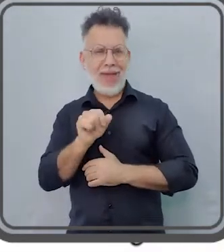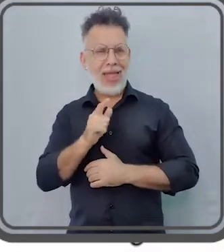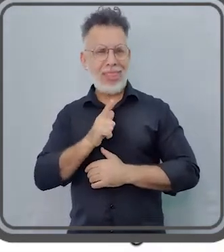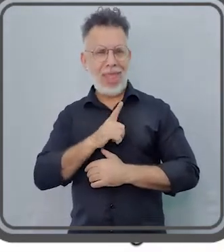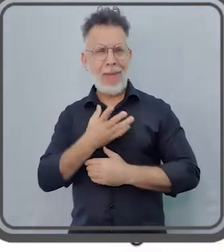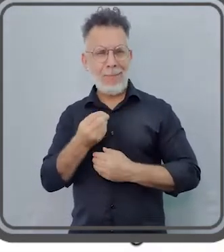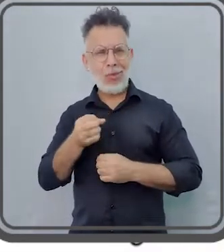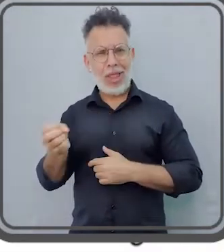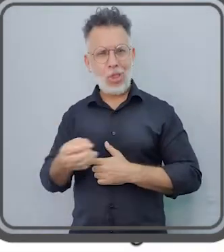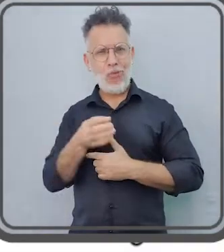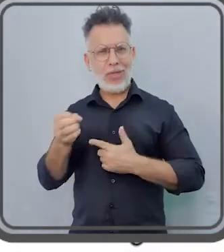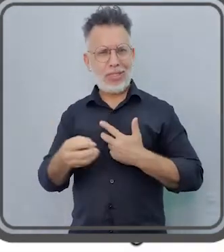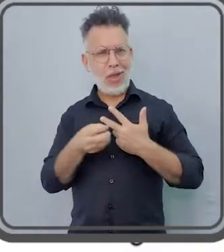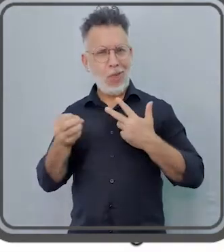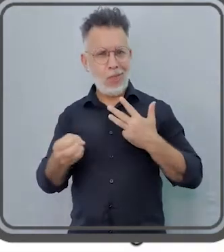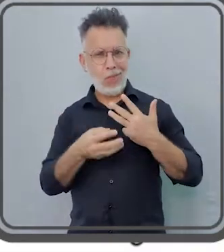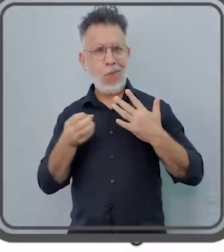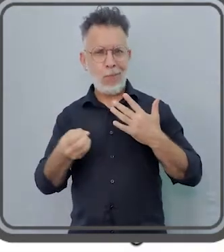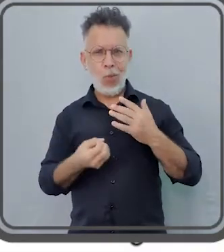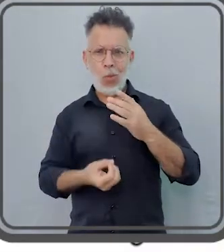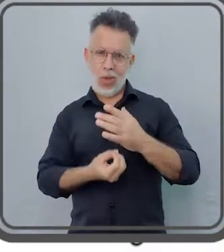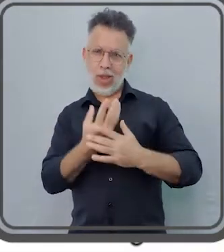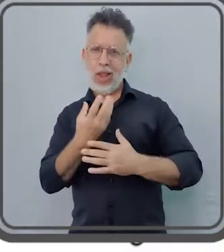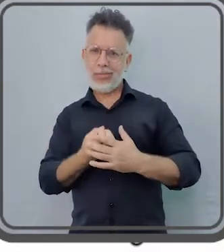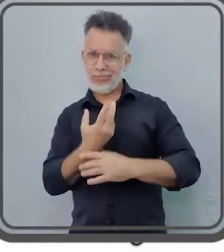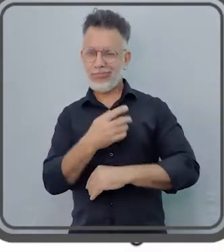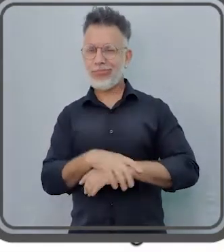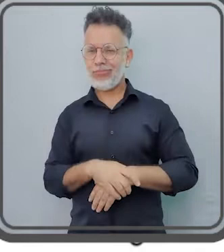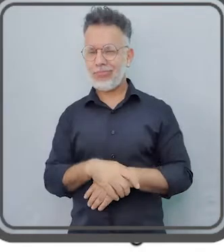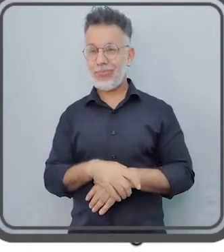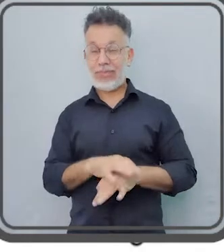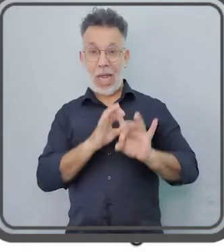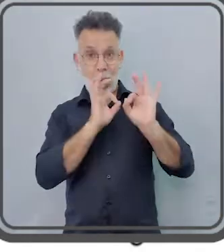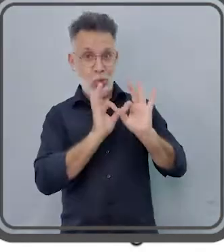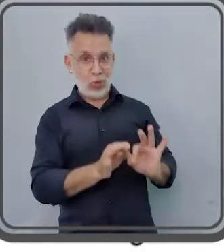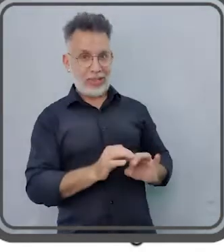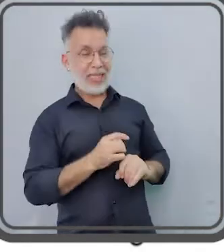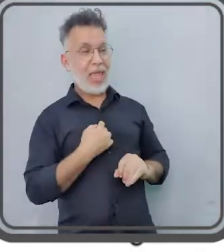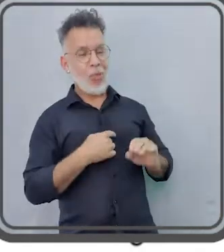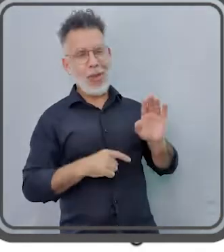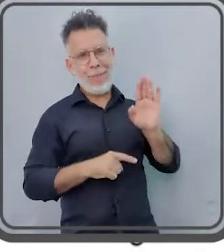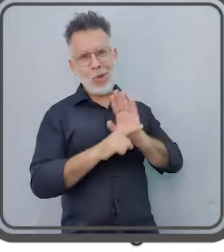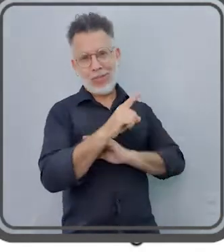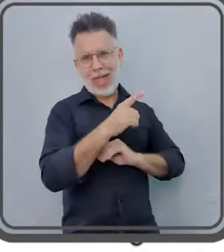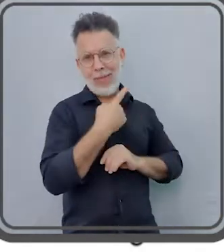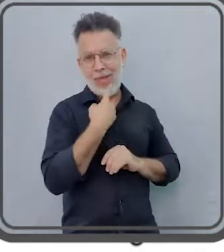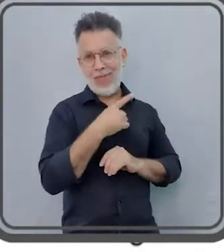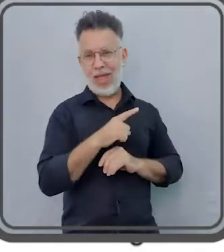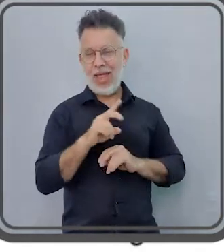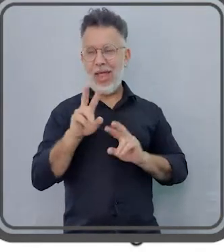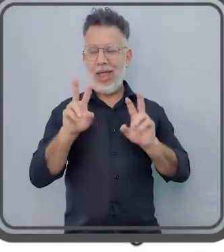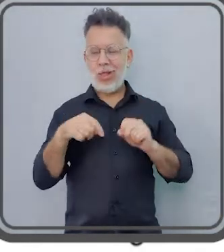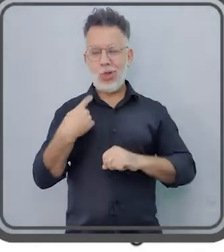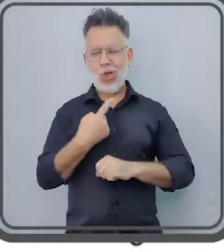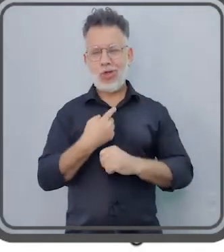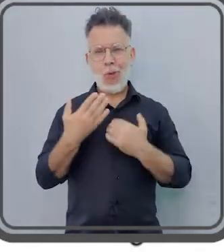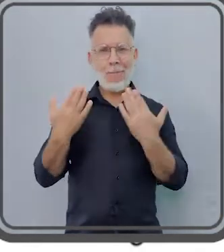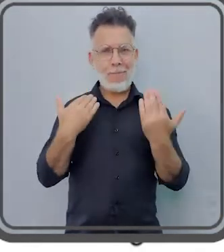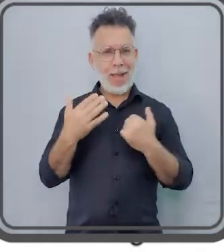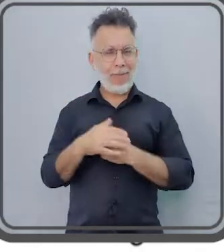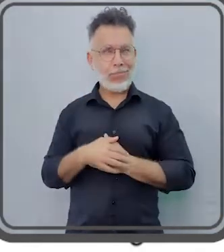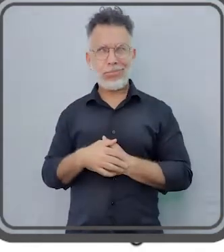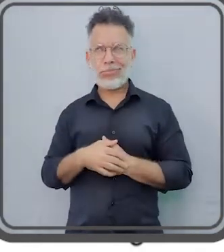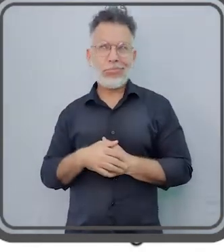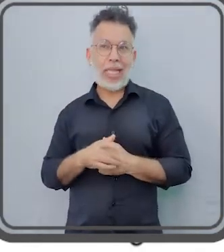vir. Com certeza. Eu ia perguntar para você, Marina, eu falei, esse nosso papo aqui está partindo do pressuposto de que homens são muito